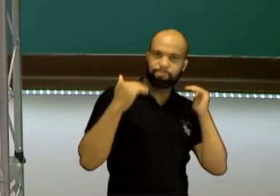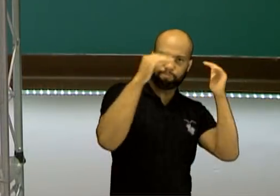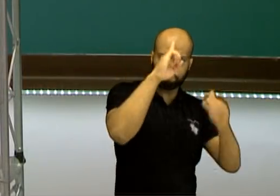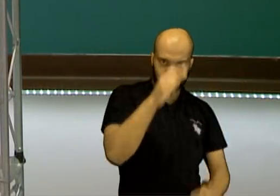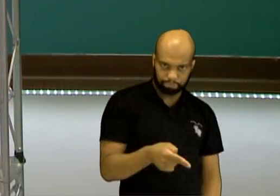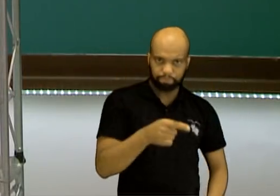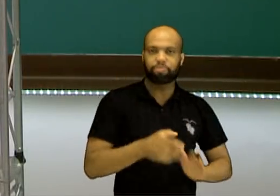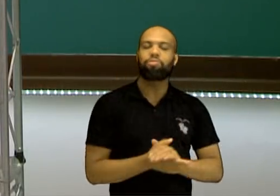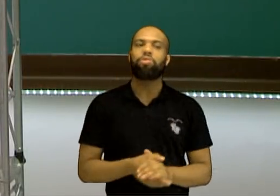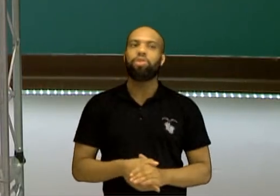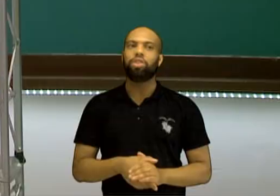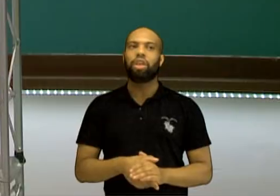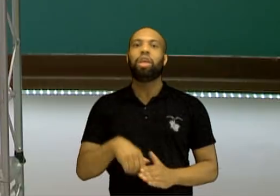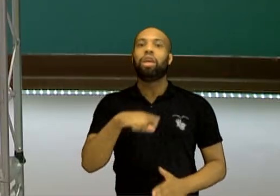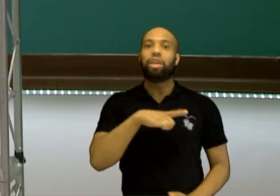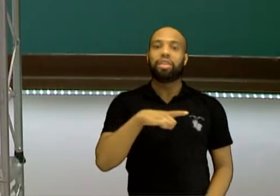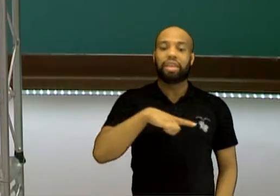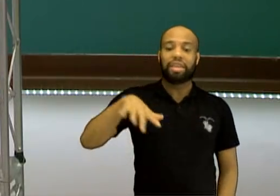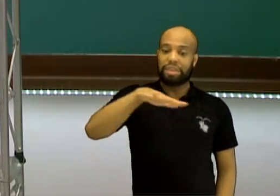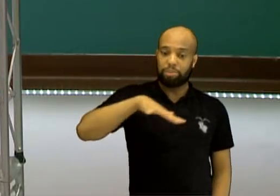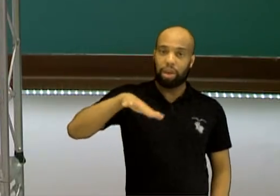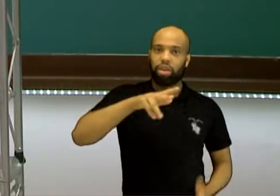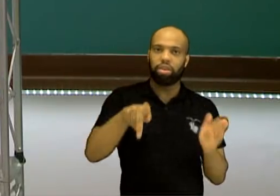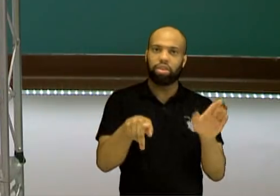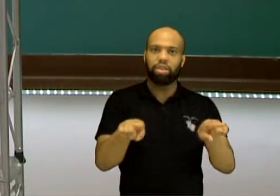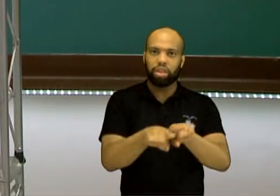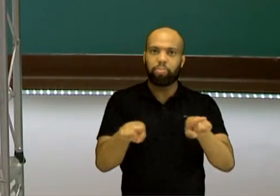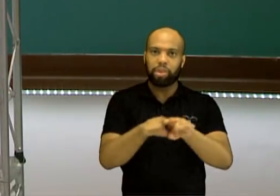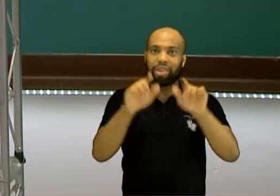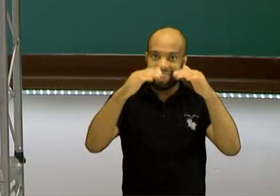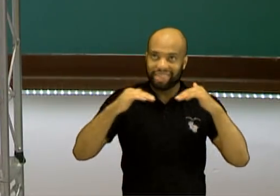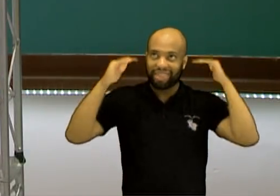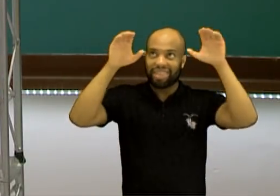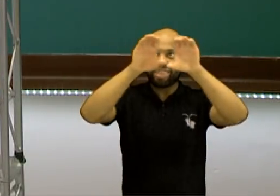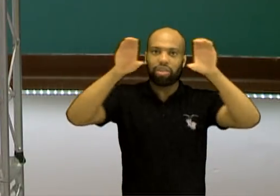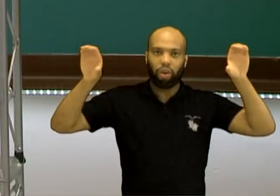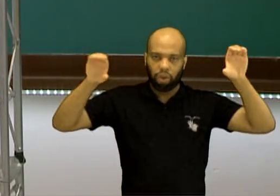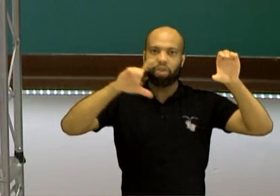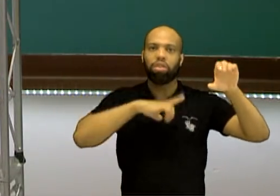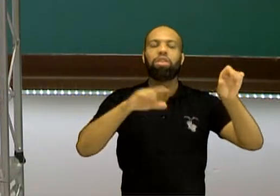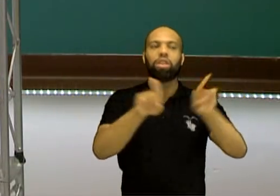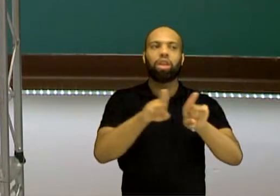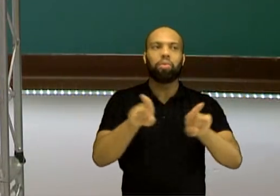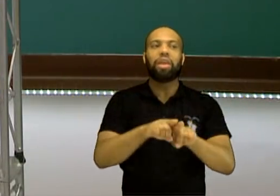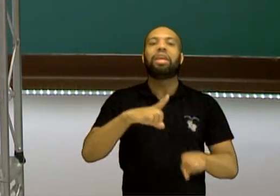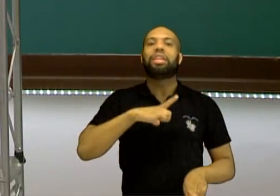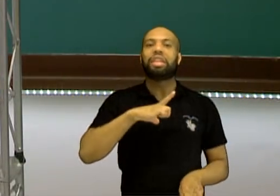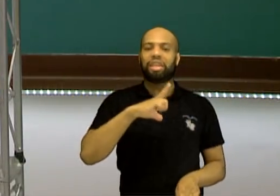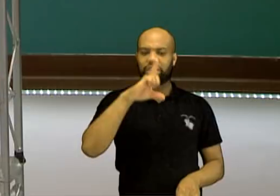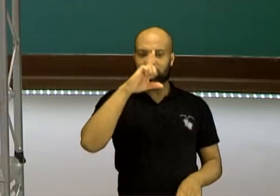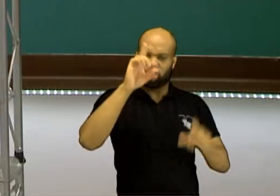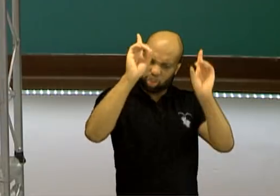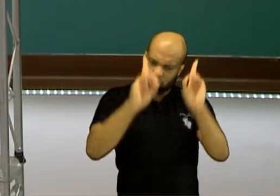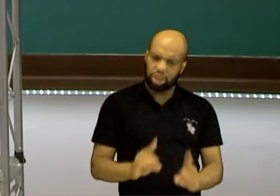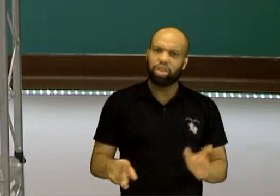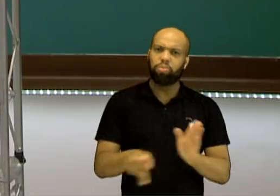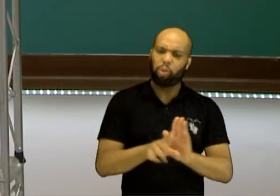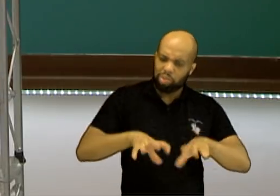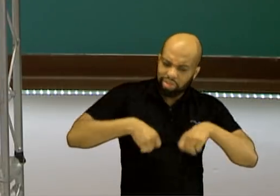nós temos uma soberania de espaço aéreo, né, uma soberania que nos dá direito à defesa do nosso